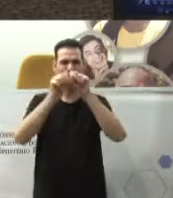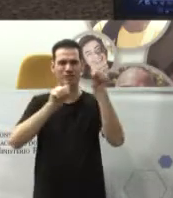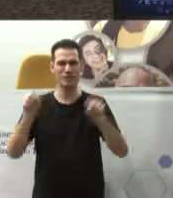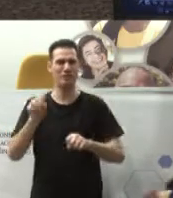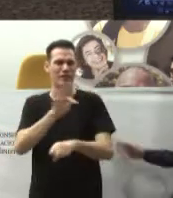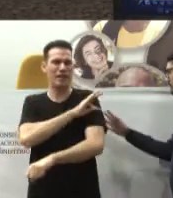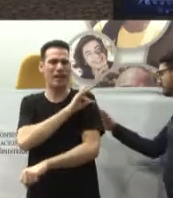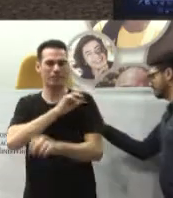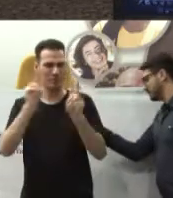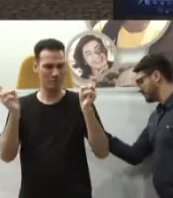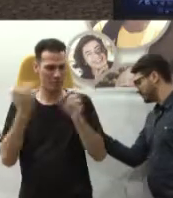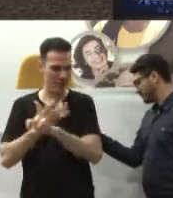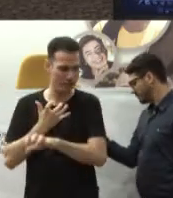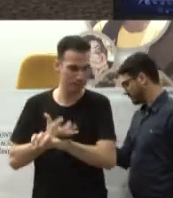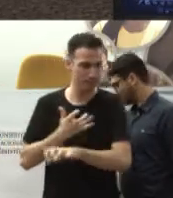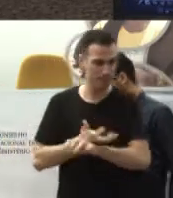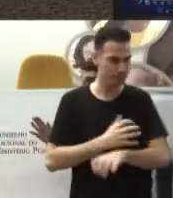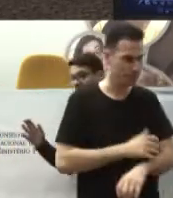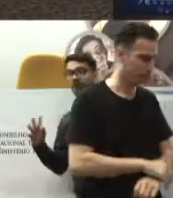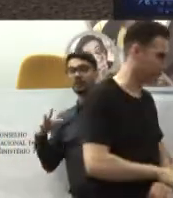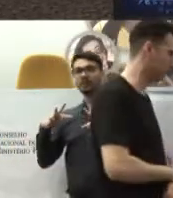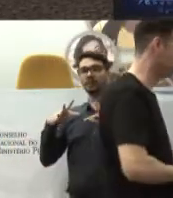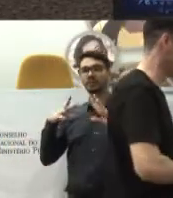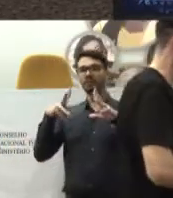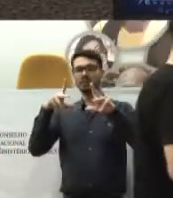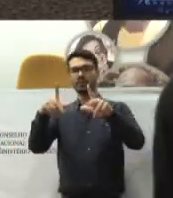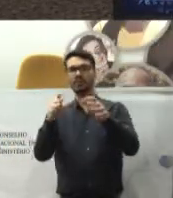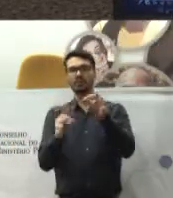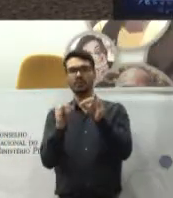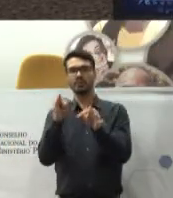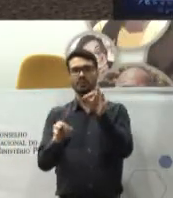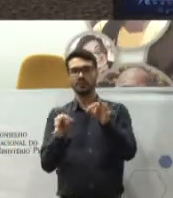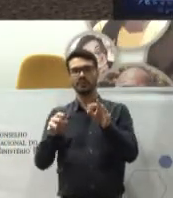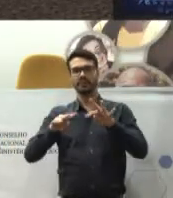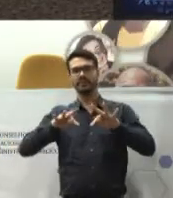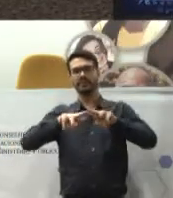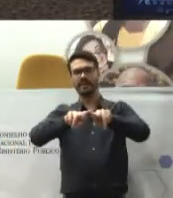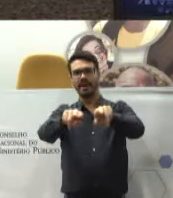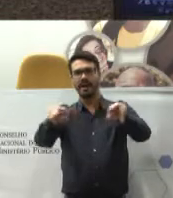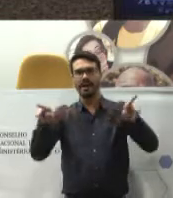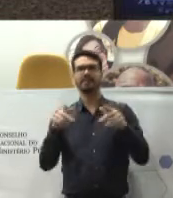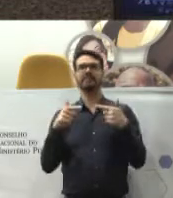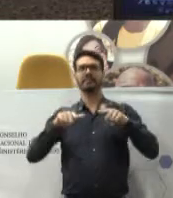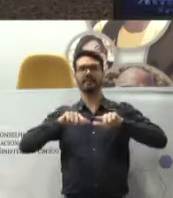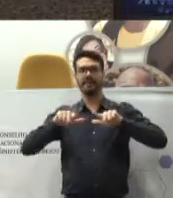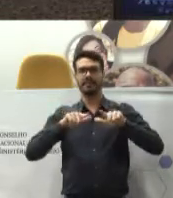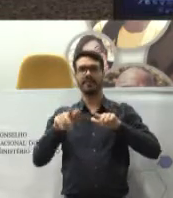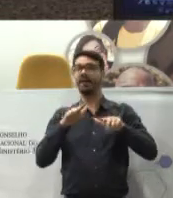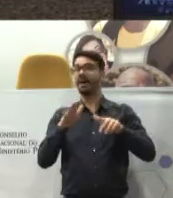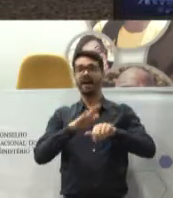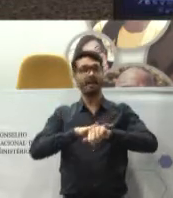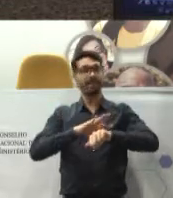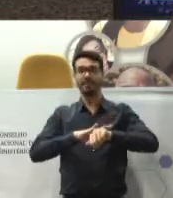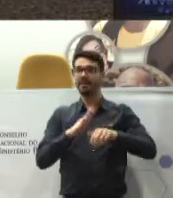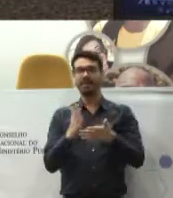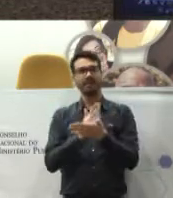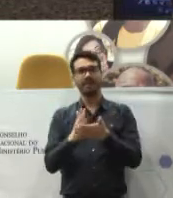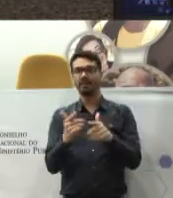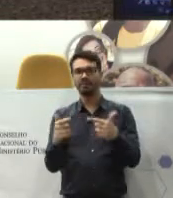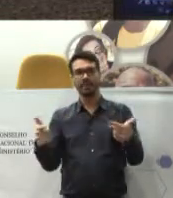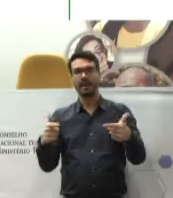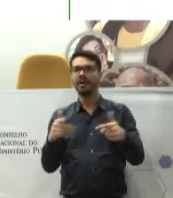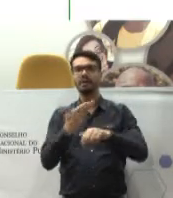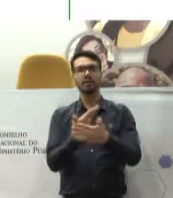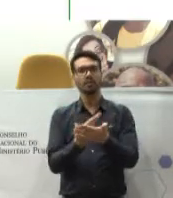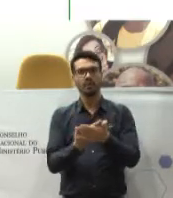matéria. Até porque todos nós, magistrados, estamos assoberbados de trabalho. Às vezes não temos tempo para fazer estudos mais